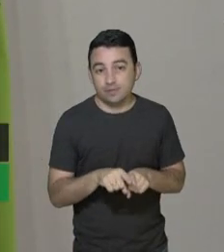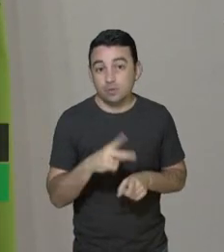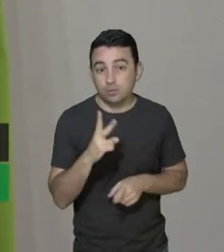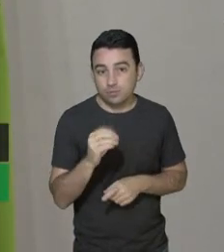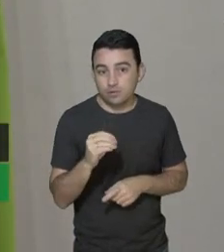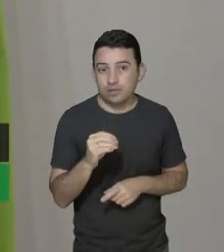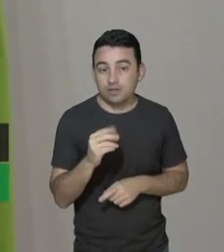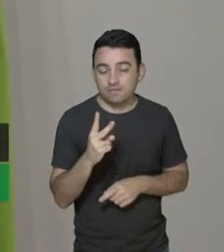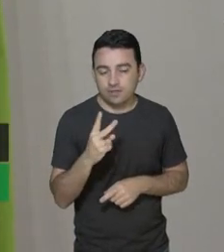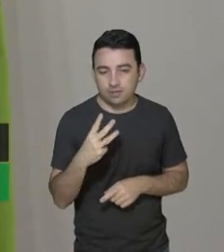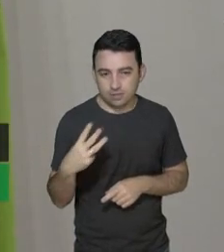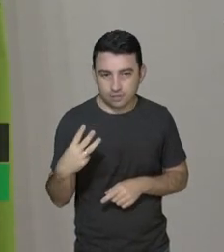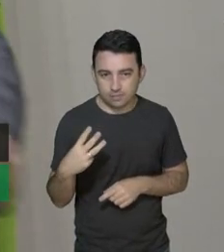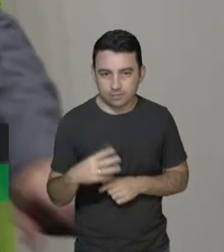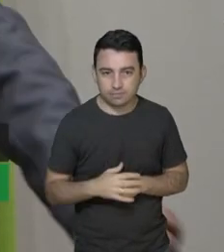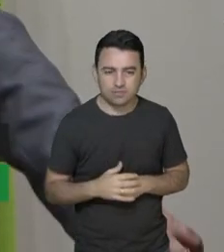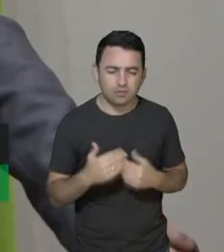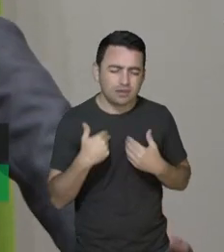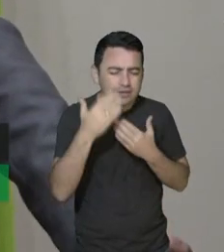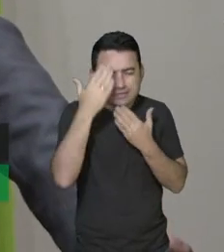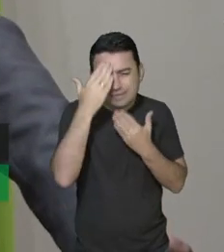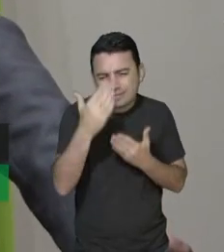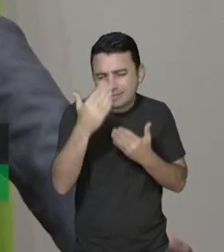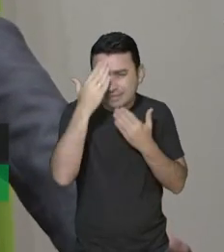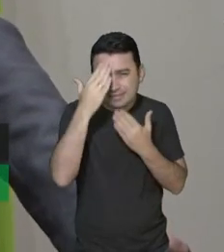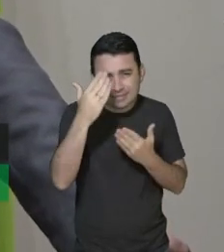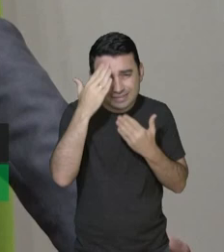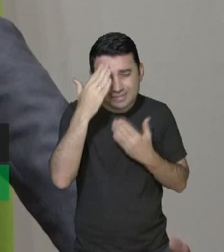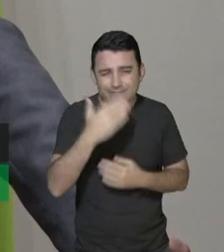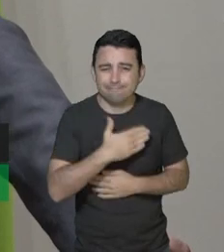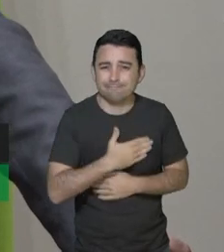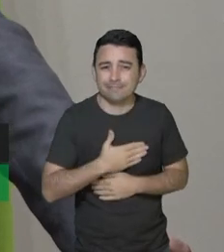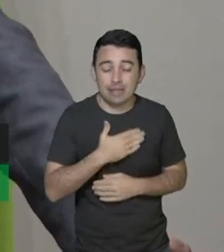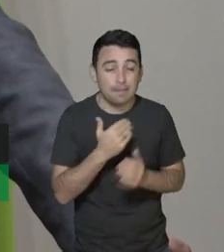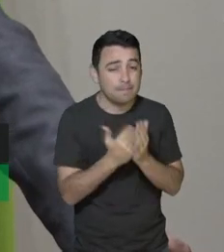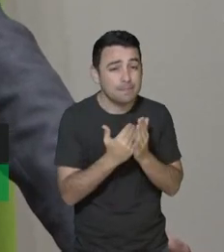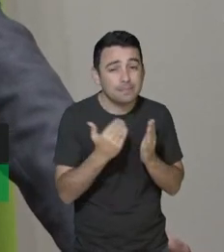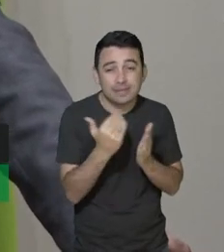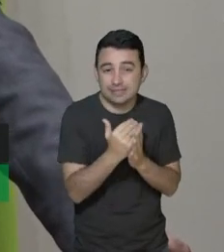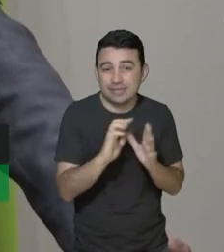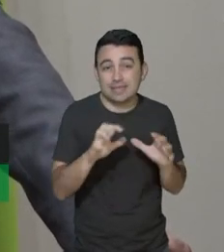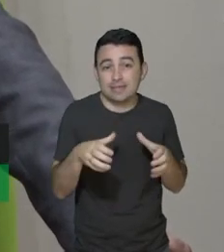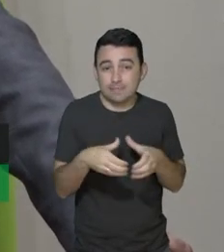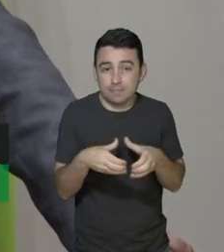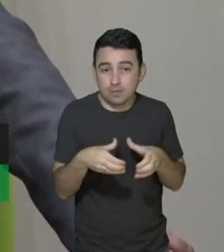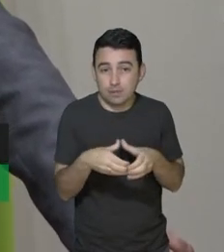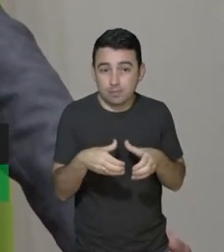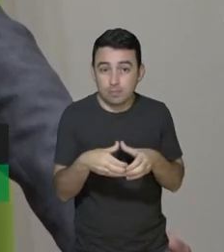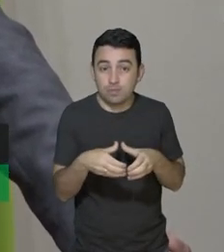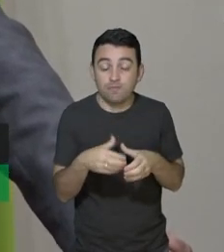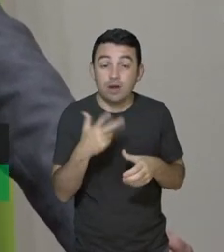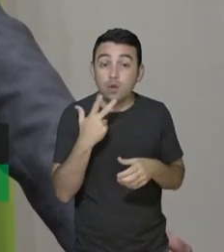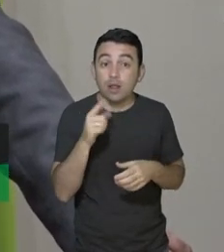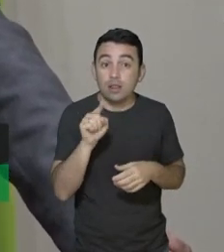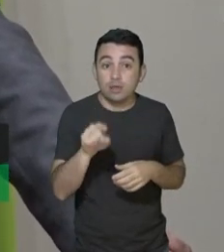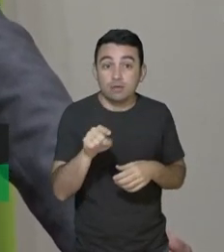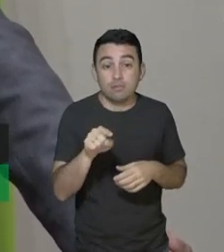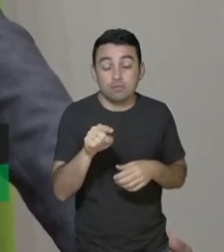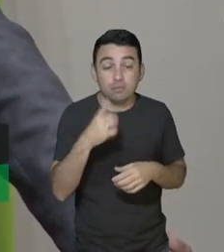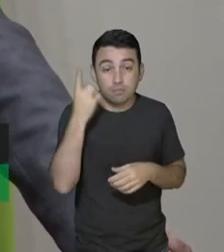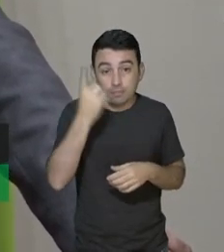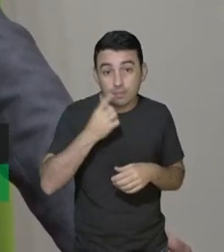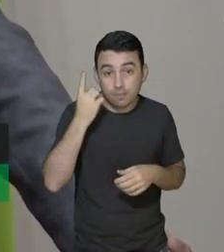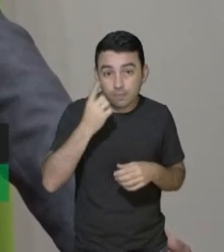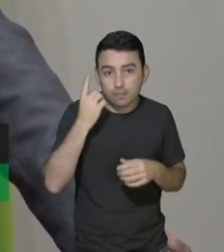2019-2023. Quero agradecer imensamente a minha equipe, falou o deputado Milton, nós,